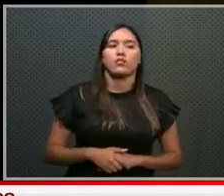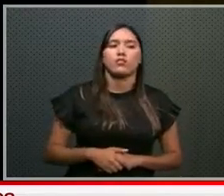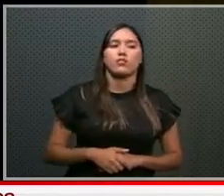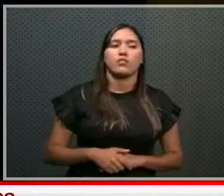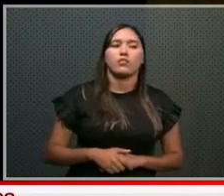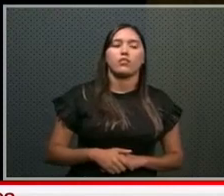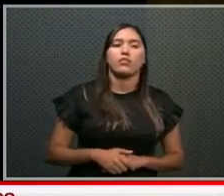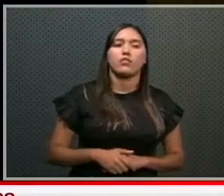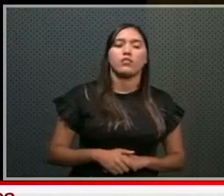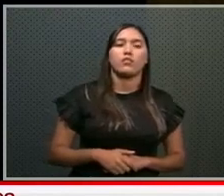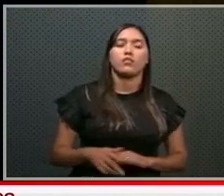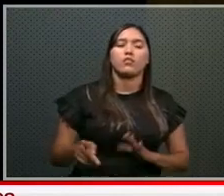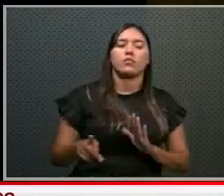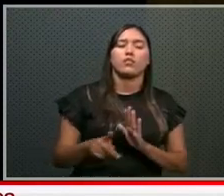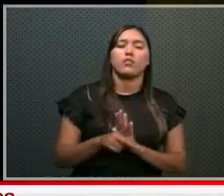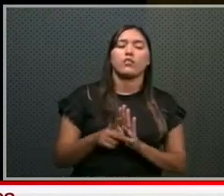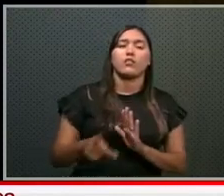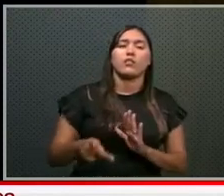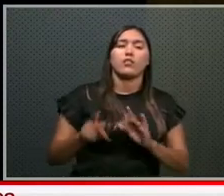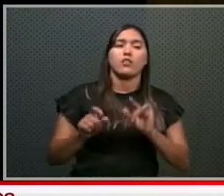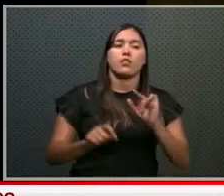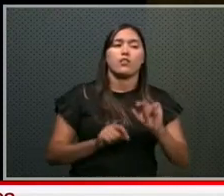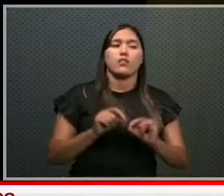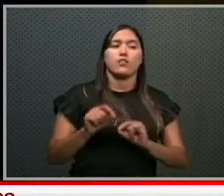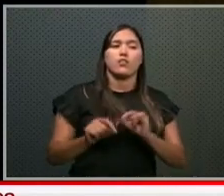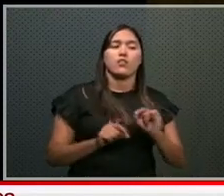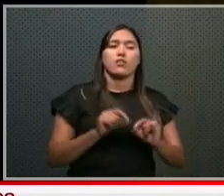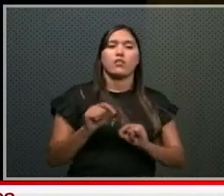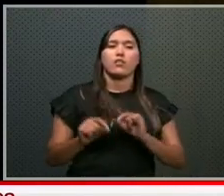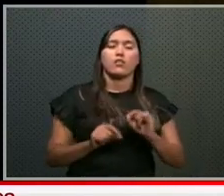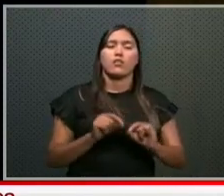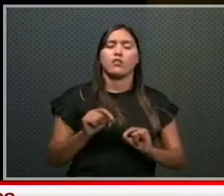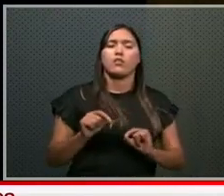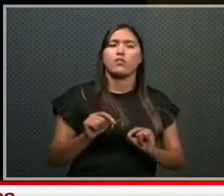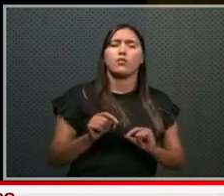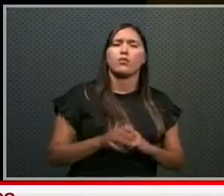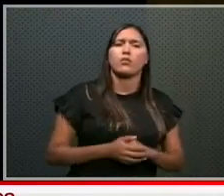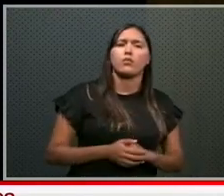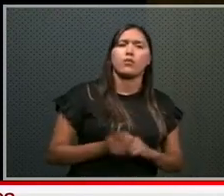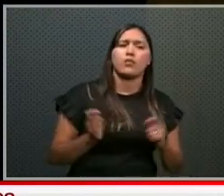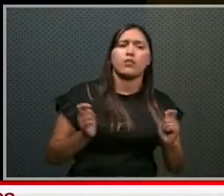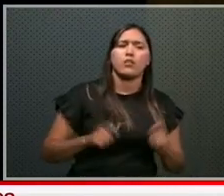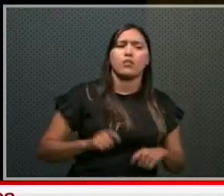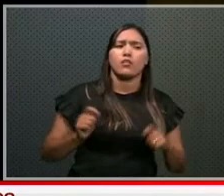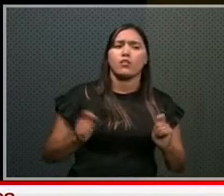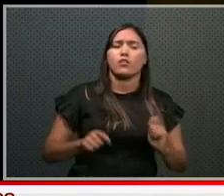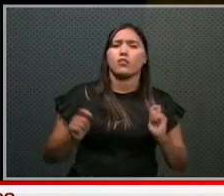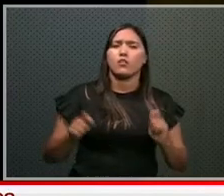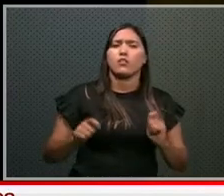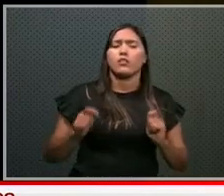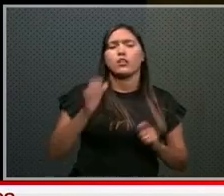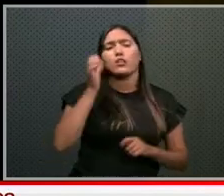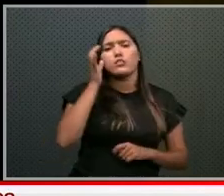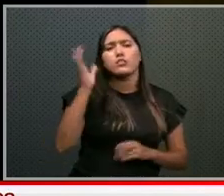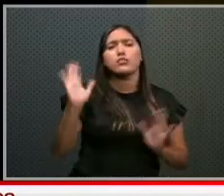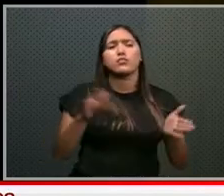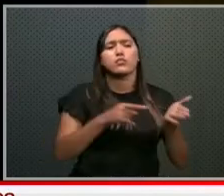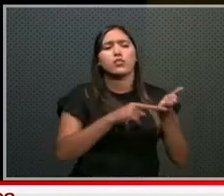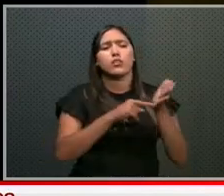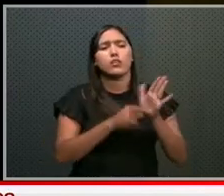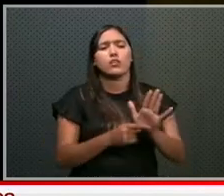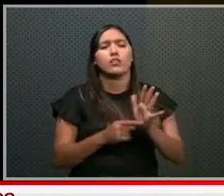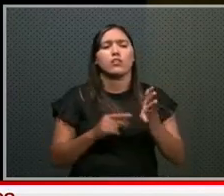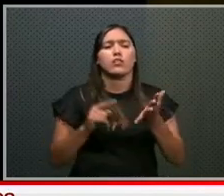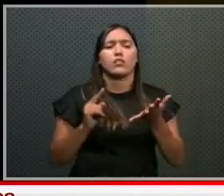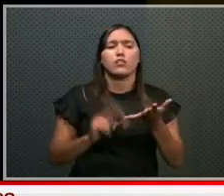pergunta que não quer calar sempre é porque não avançamos nisso a ciência já nos apresentou várias